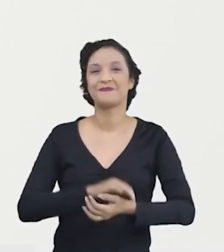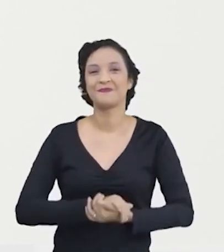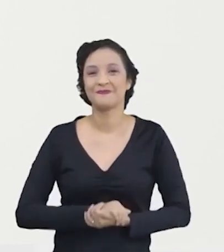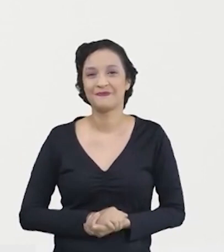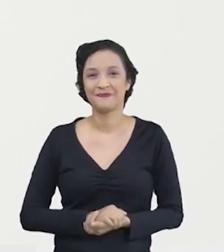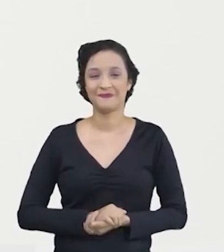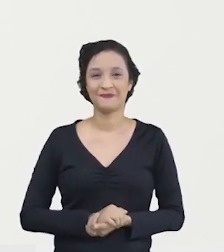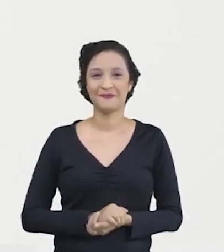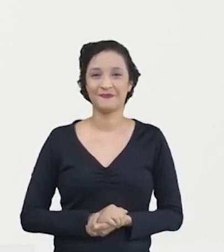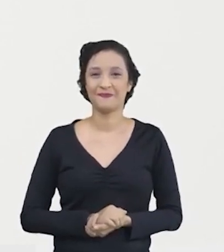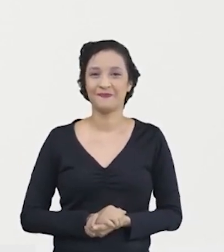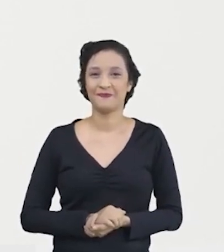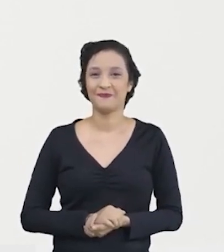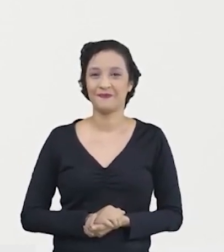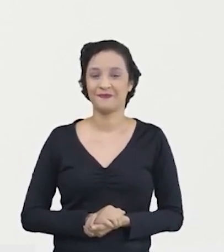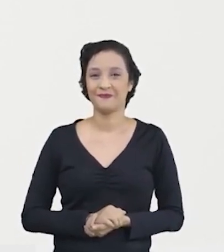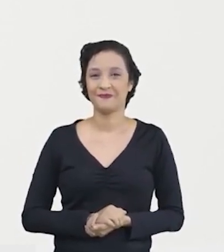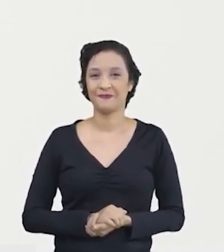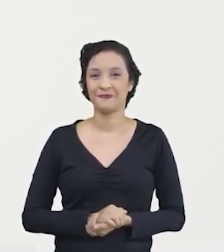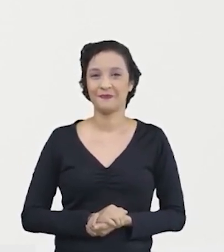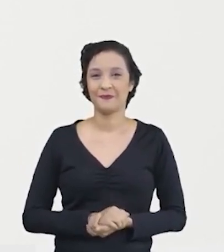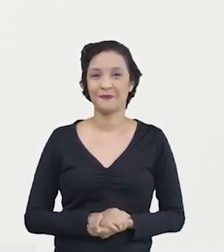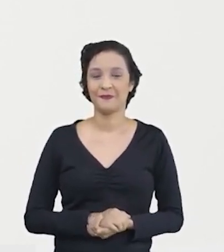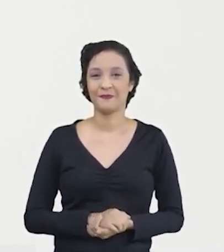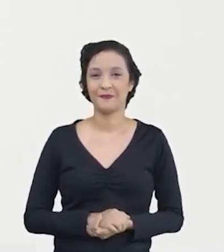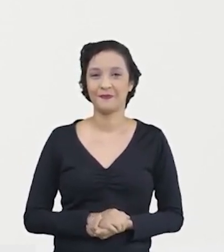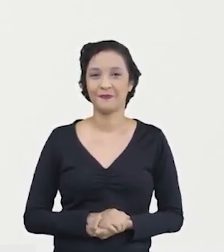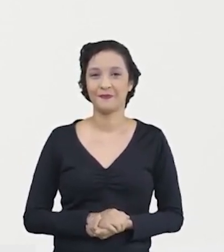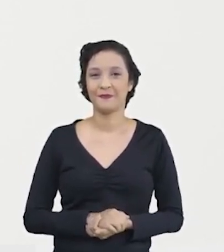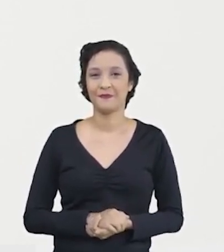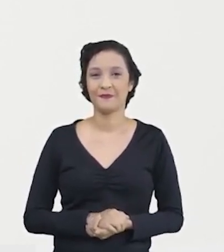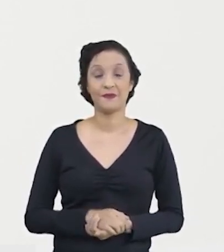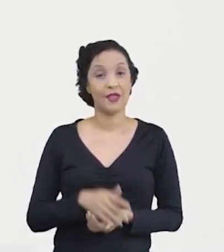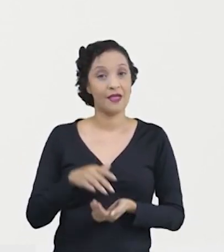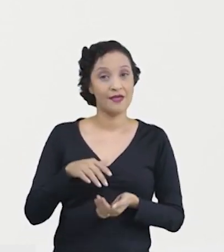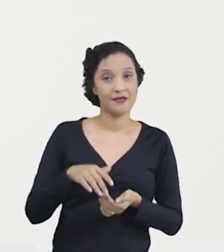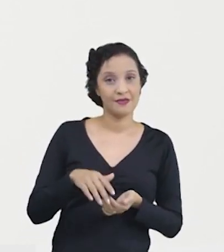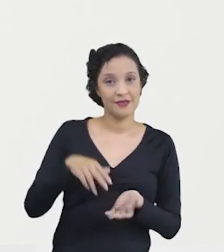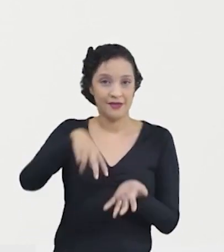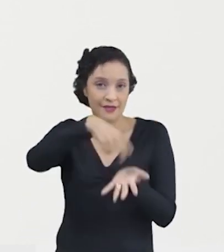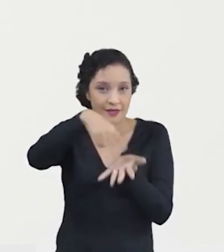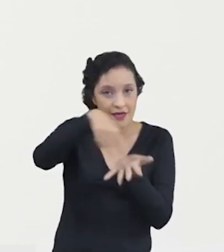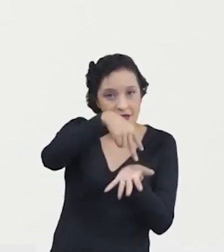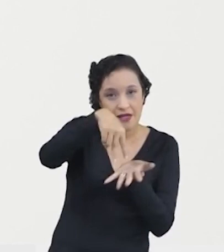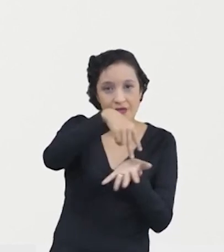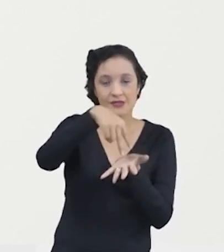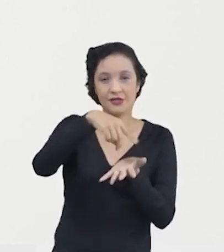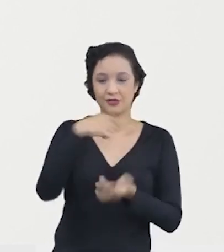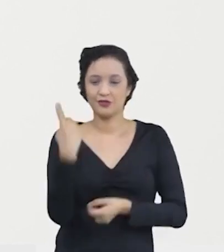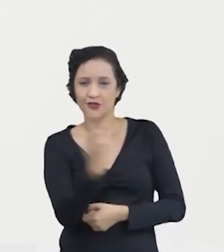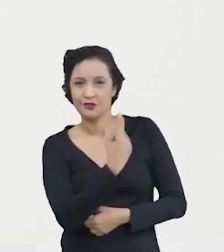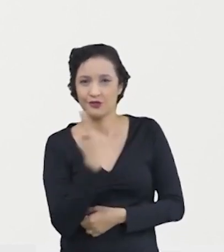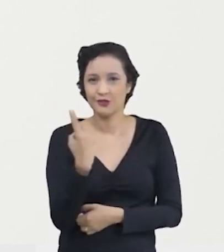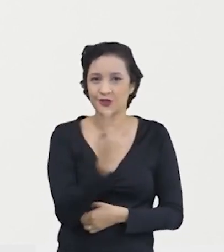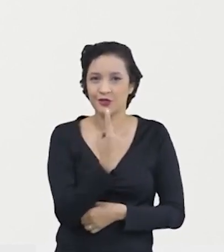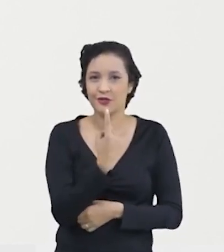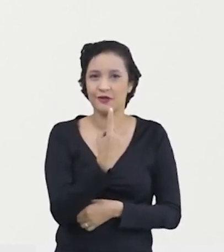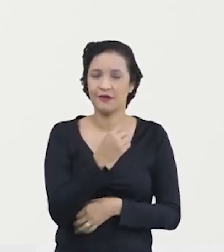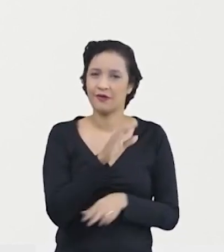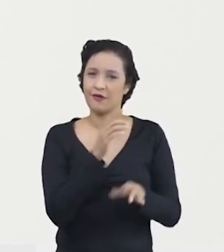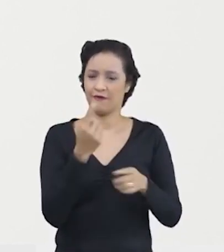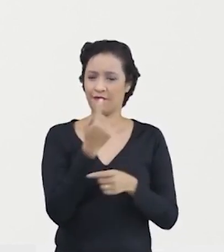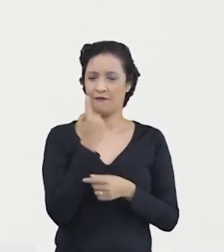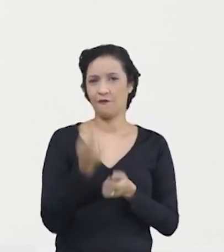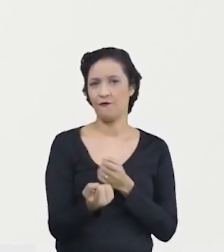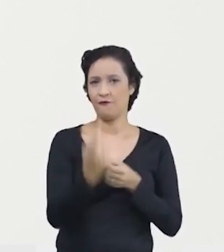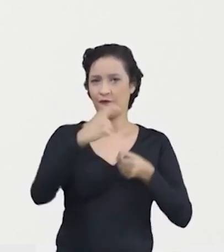cantar para você. Iê, iê, iê. Dança para frente e gira. Remexe para